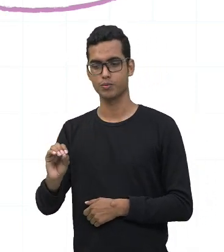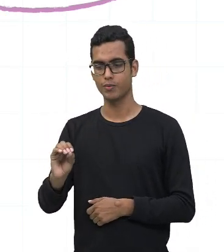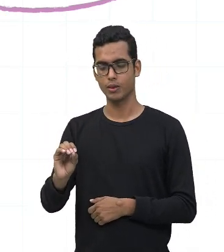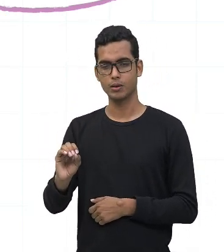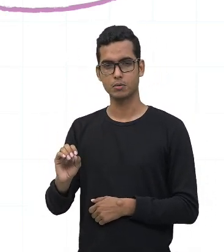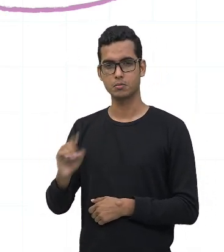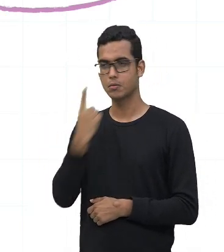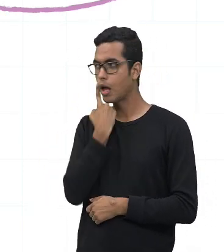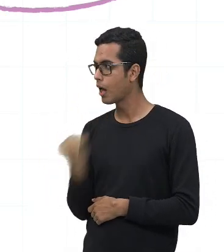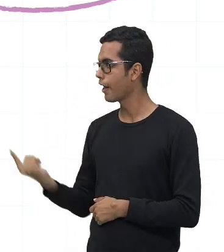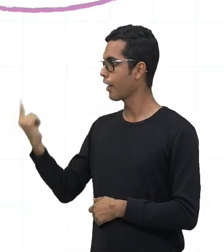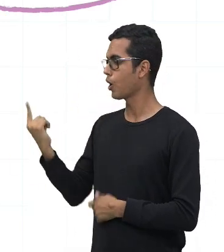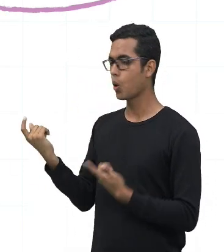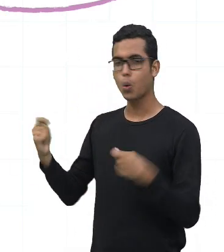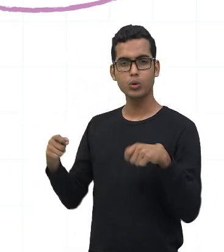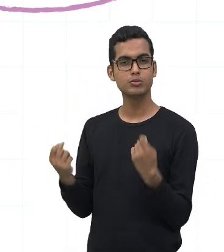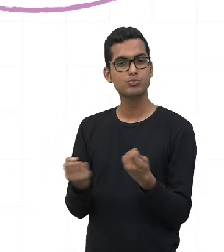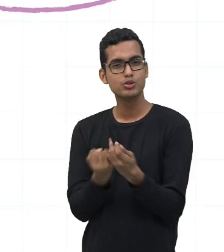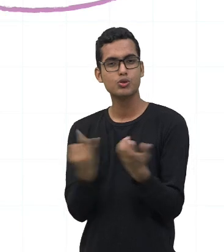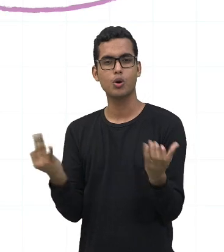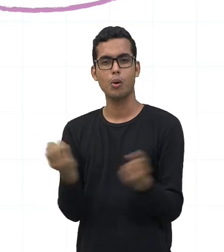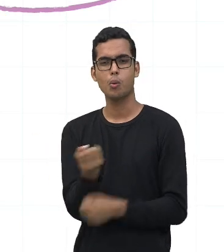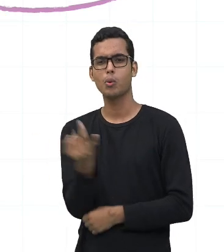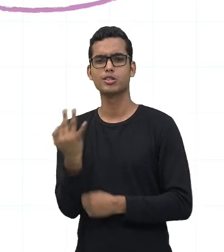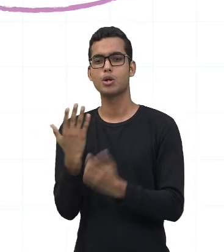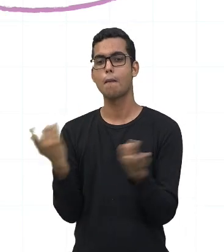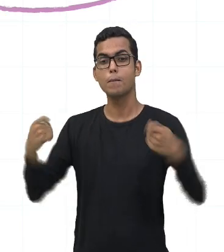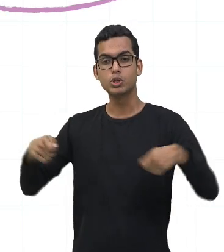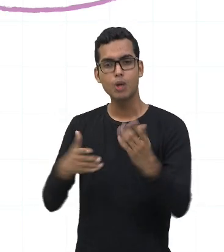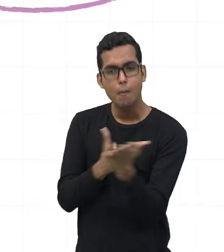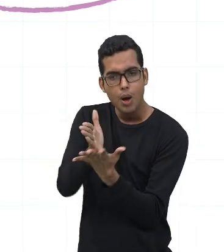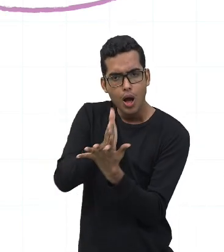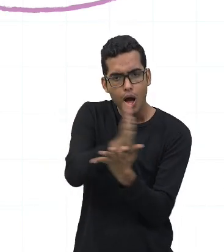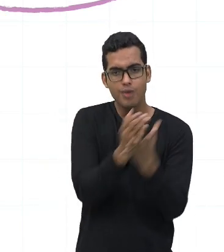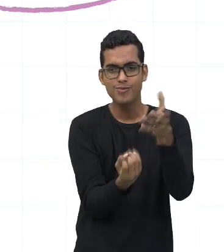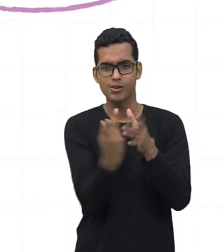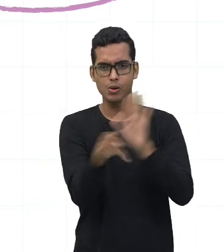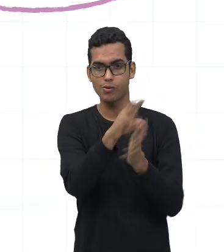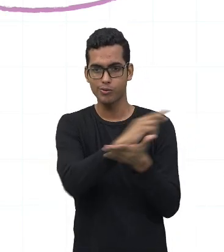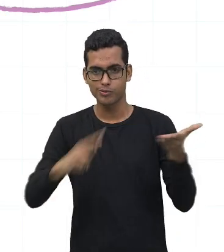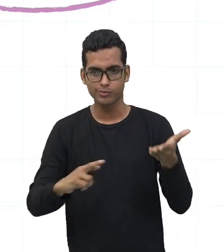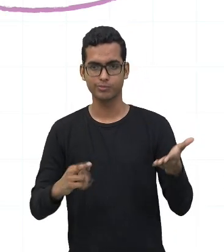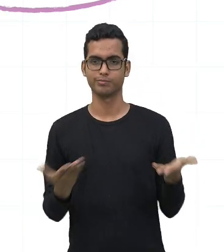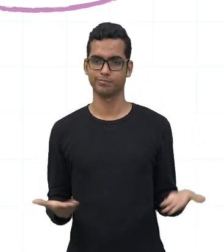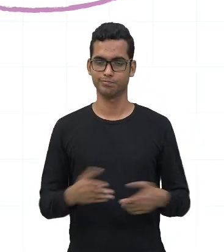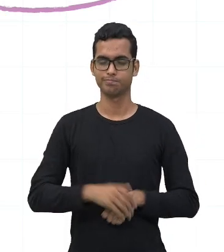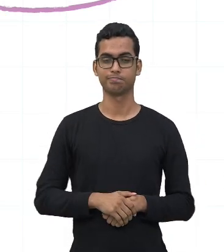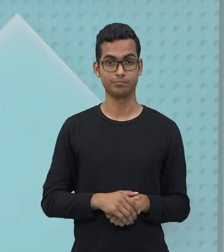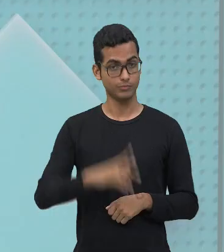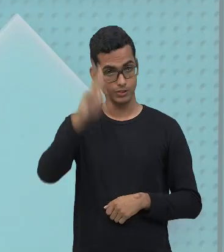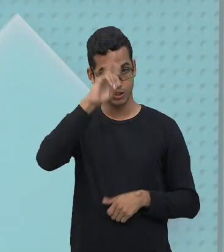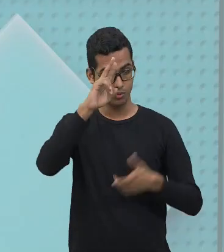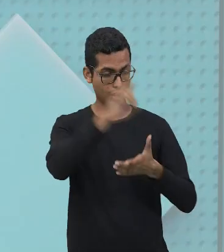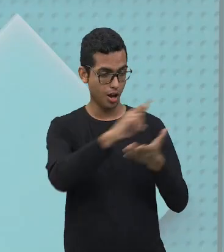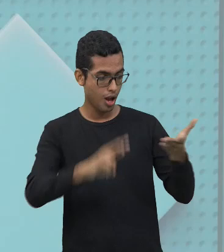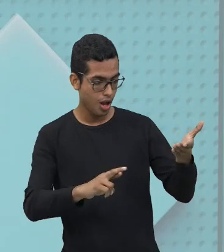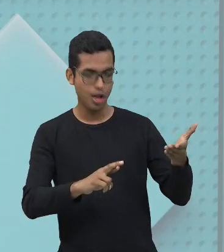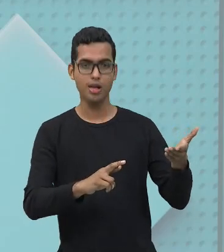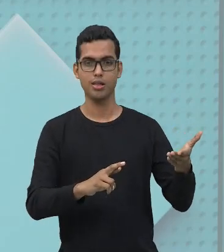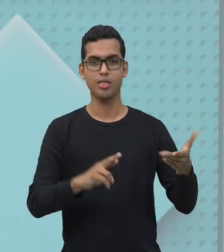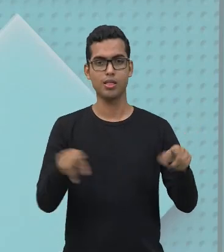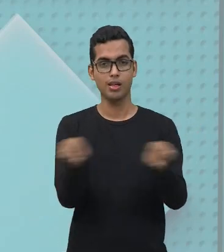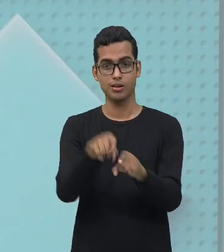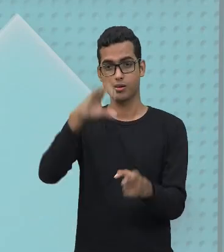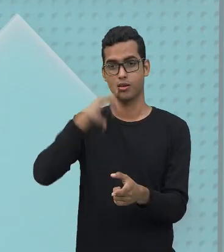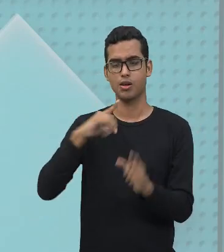podemos desenvolver para fazer a nossa redação? Lembrando que a redação, dissertação,